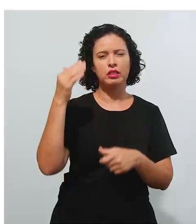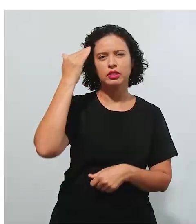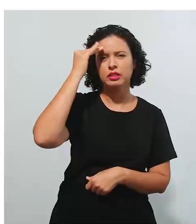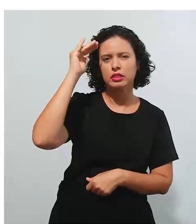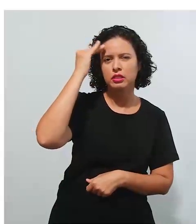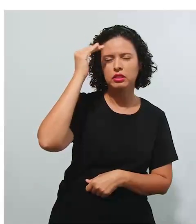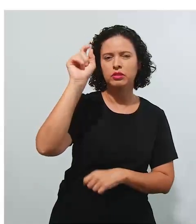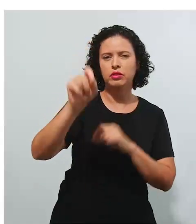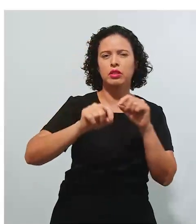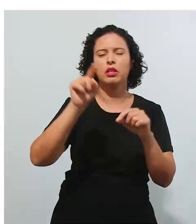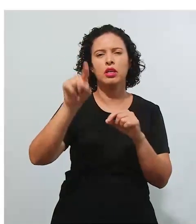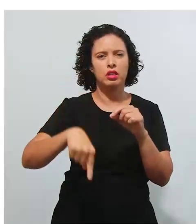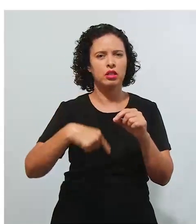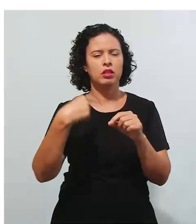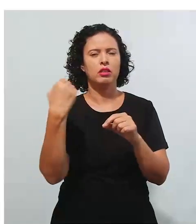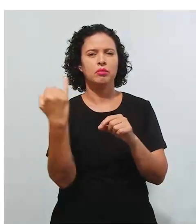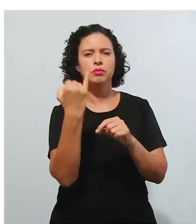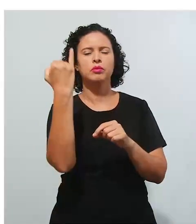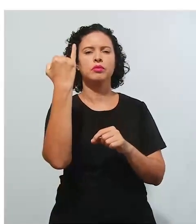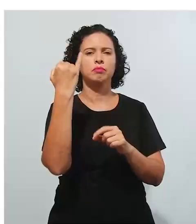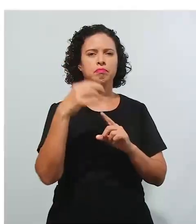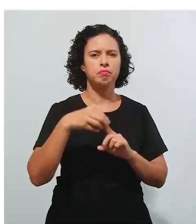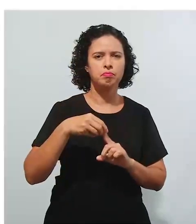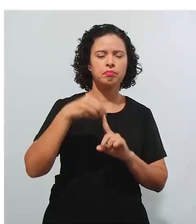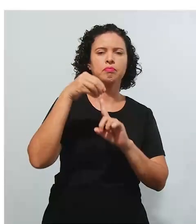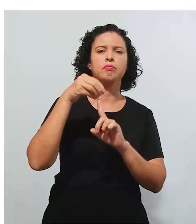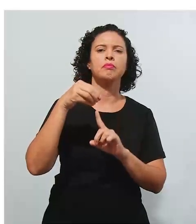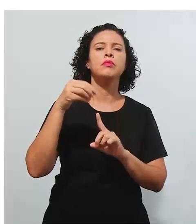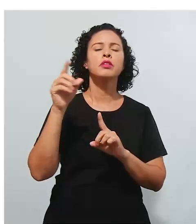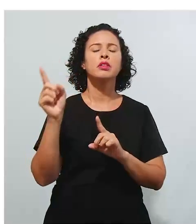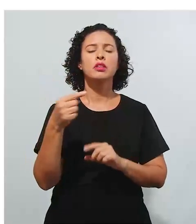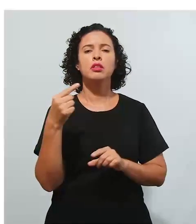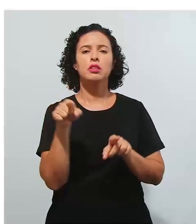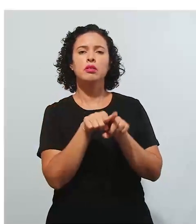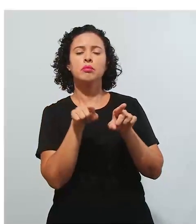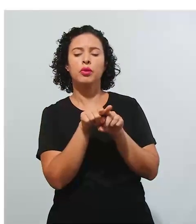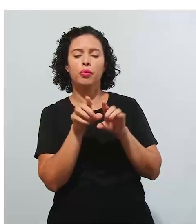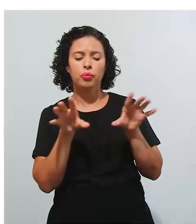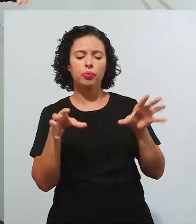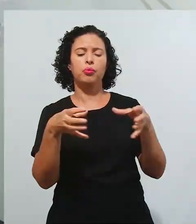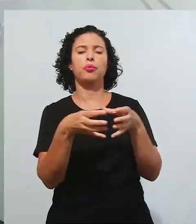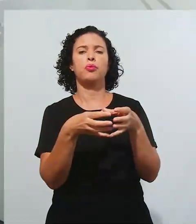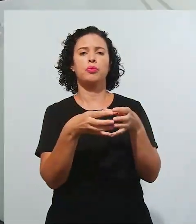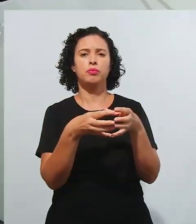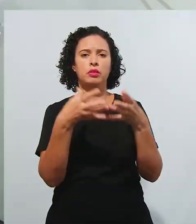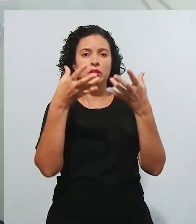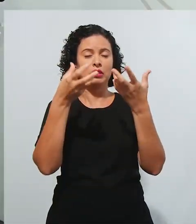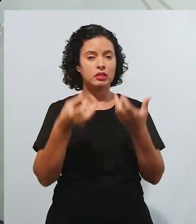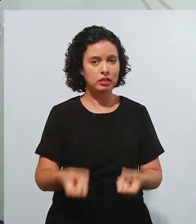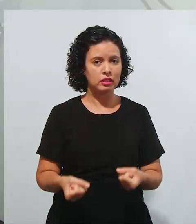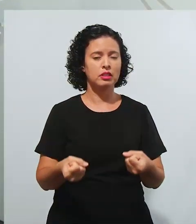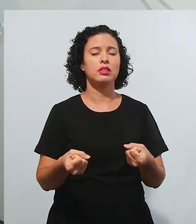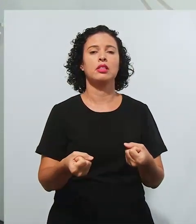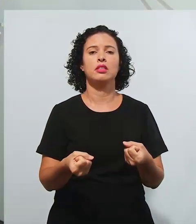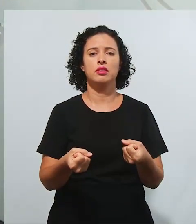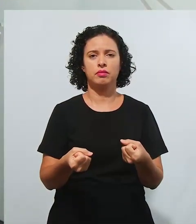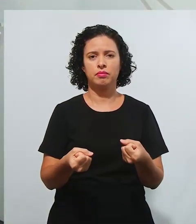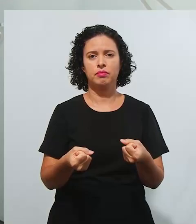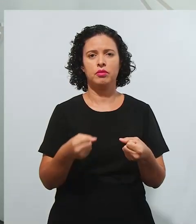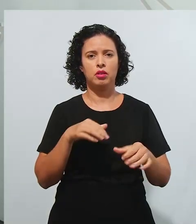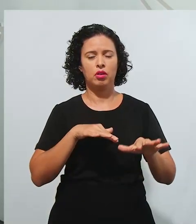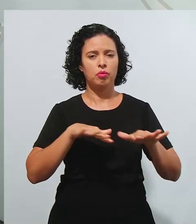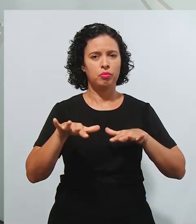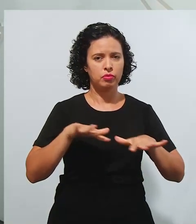que aquilo é uma questão prioritária, chegar a fazer um grupo abraçar a bandeira daquela política